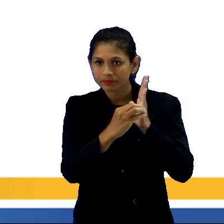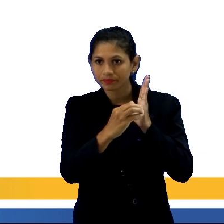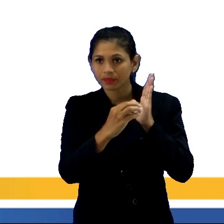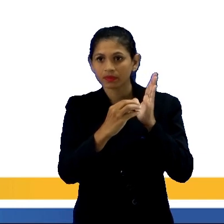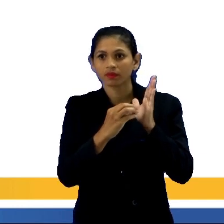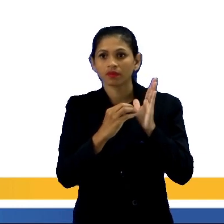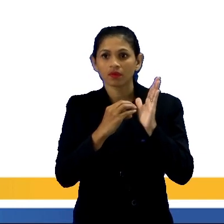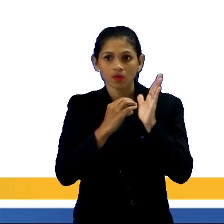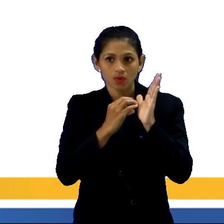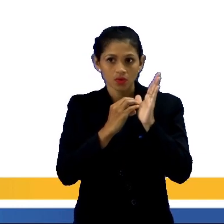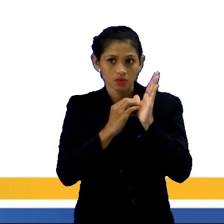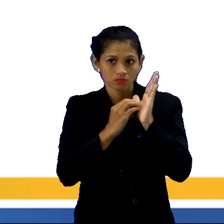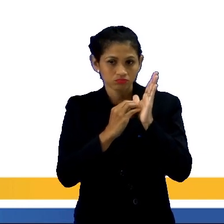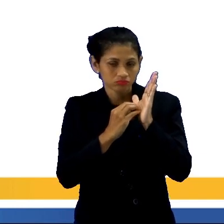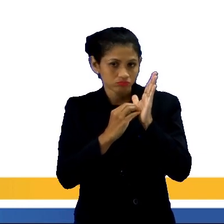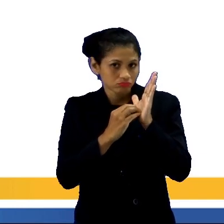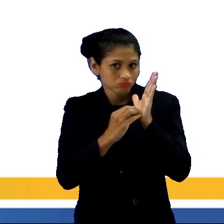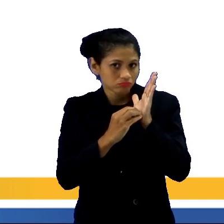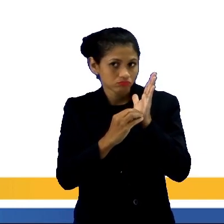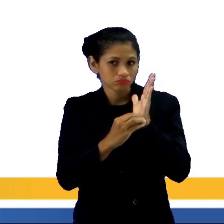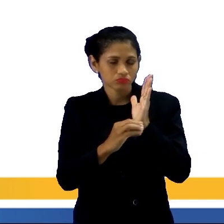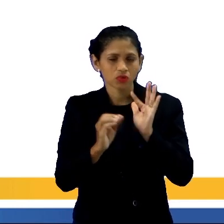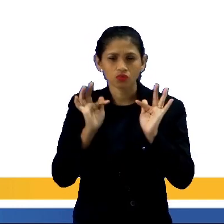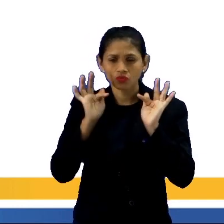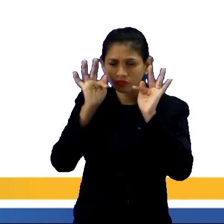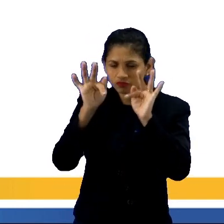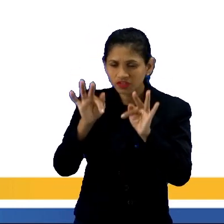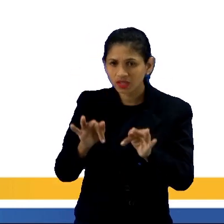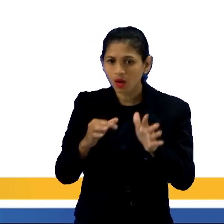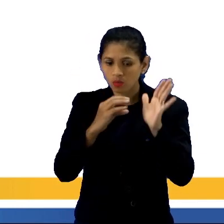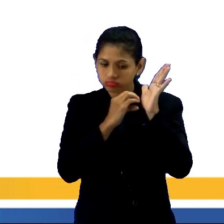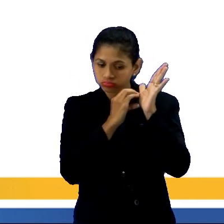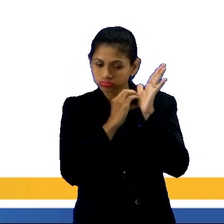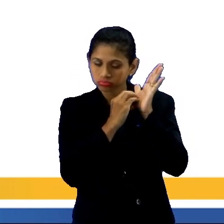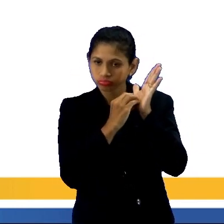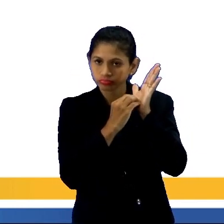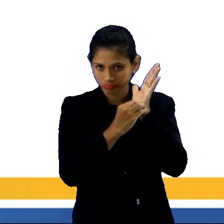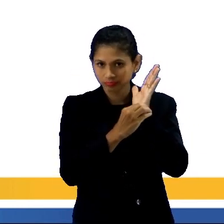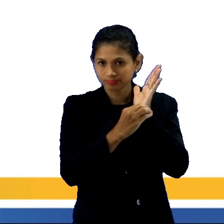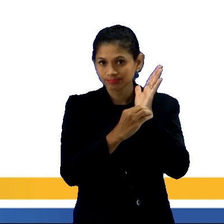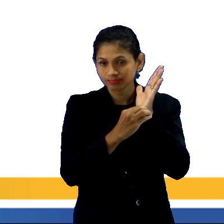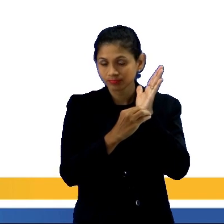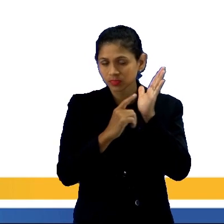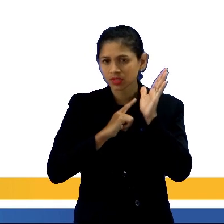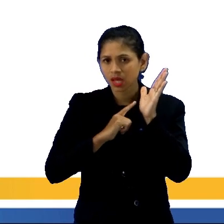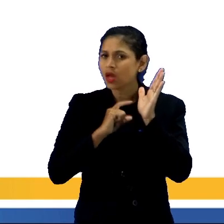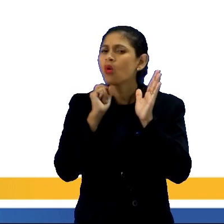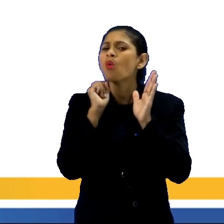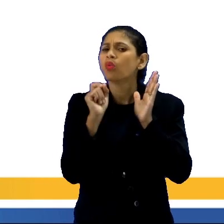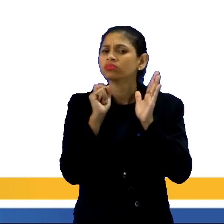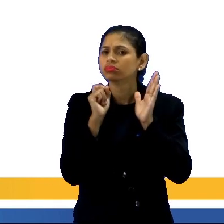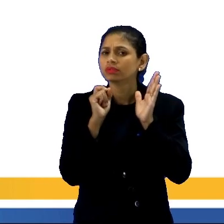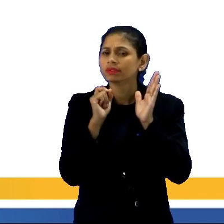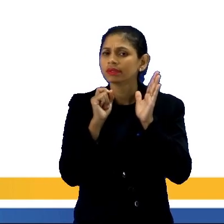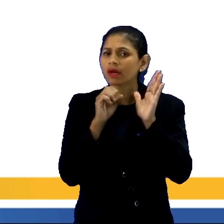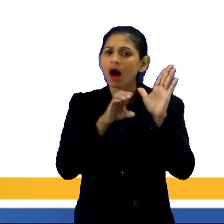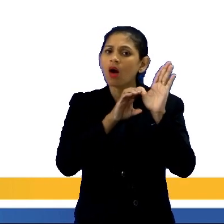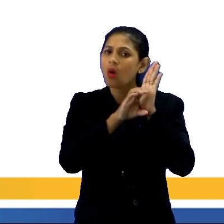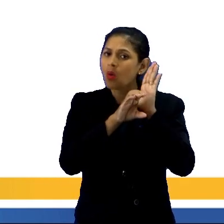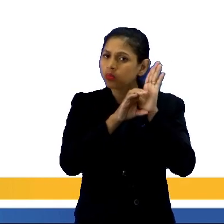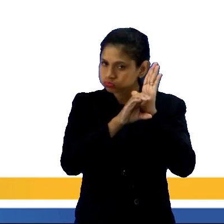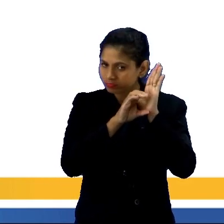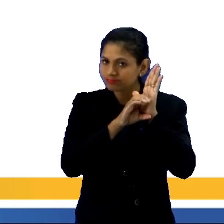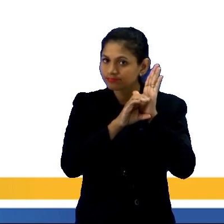a chave mostra que a maior parte do texto, no final do texto, geralmente no último parágrafo, nós temos a